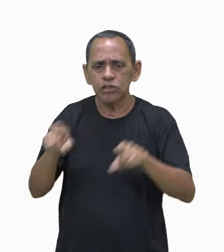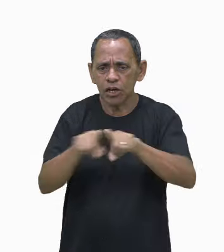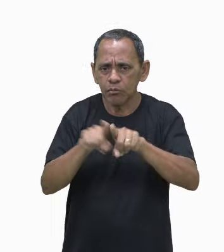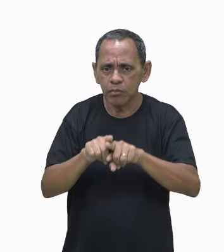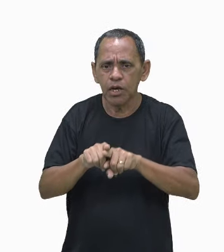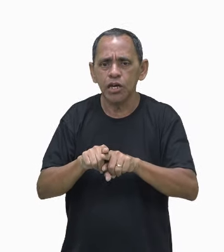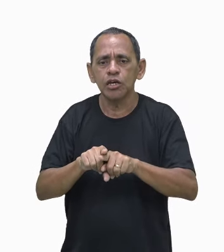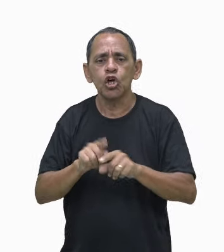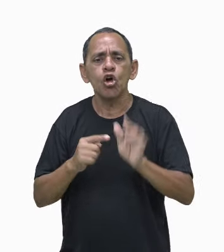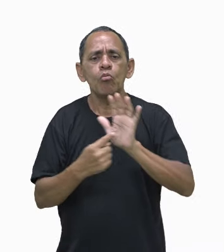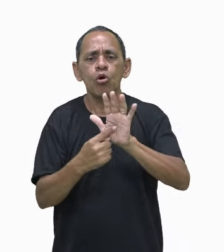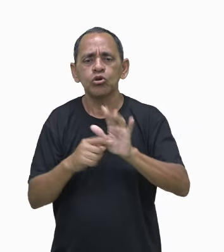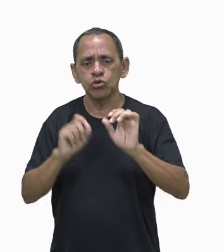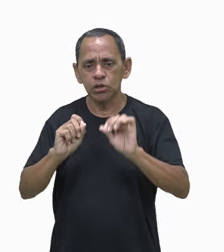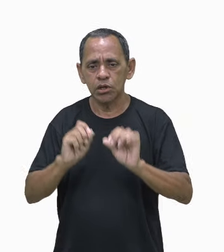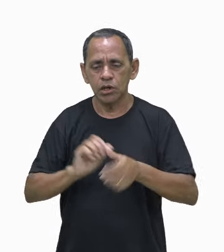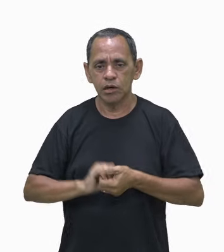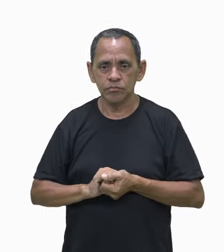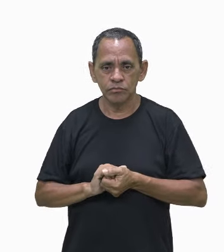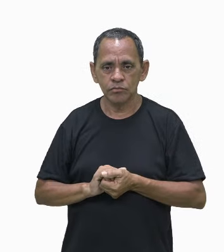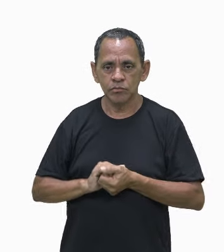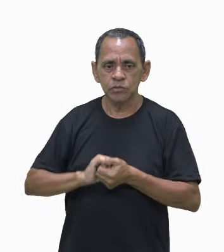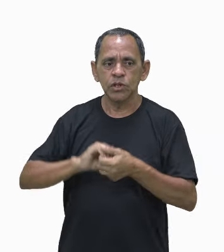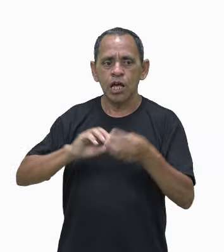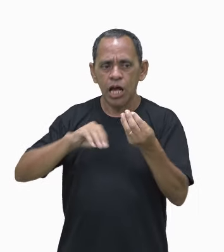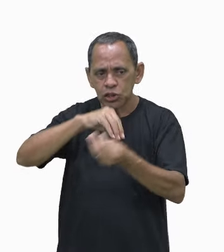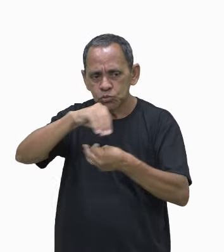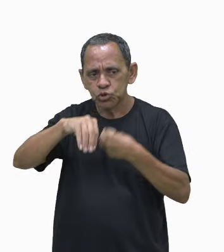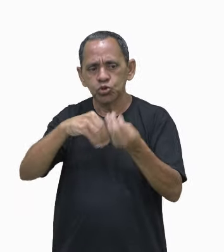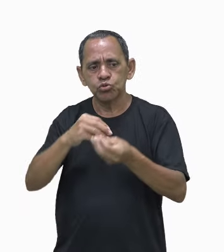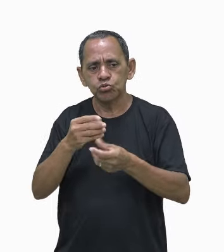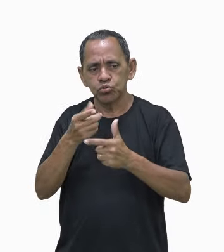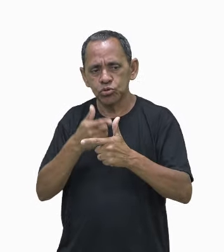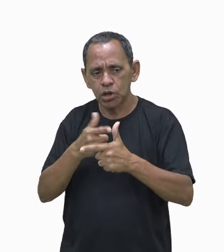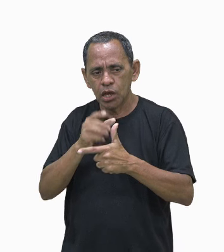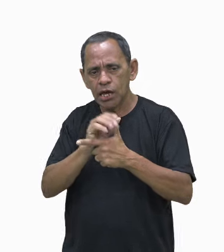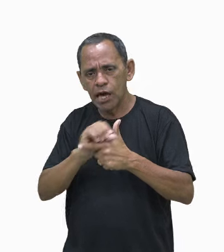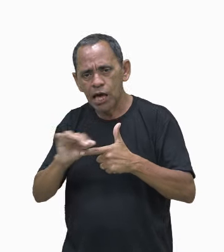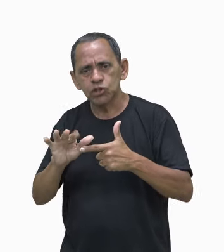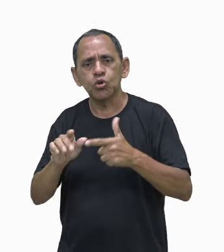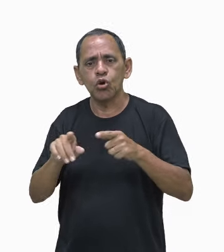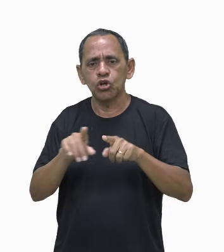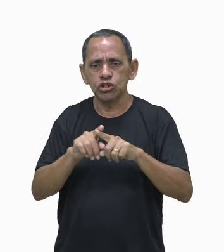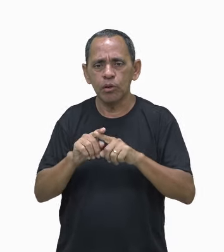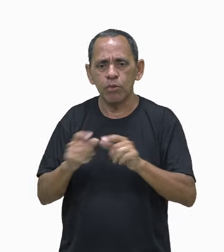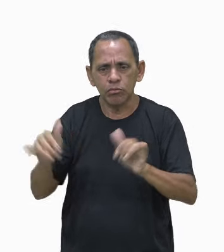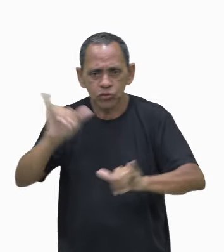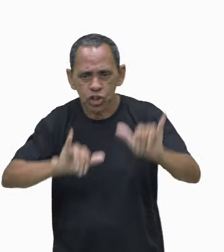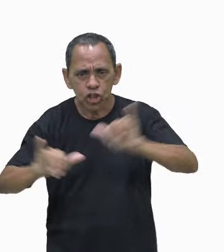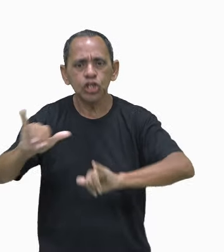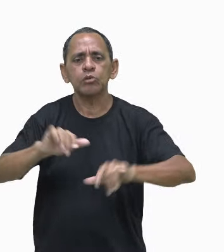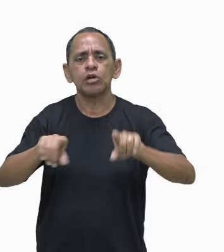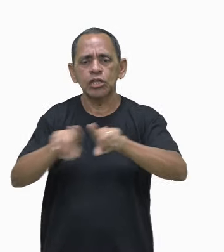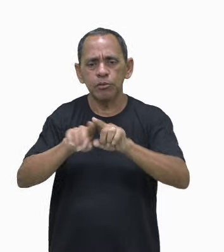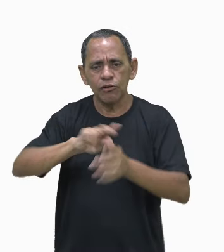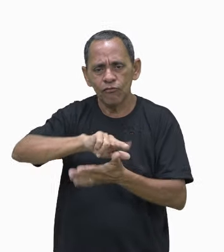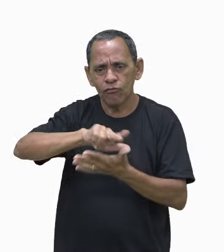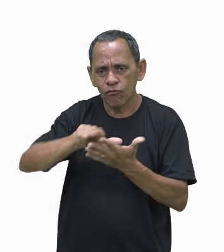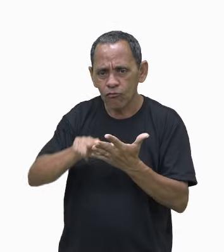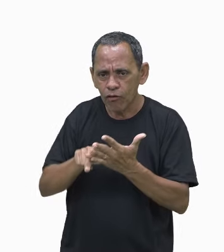químicas que são facilitadas pela água. Tá? Então, nós temos que a água participa de muitas reações químicas